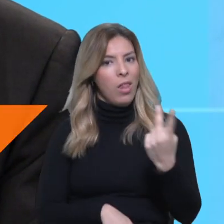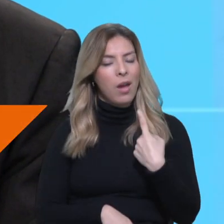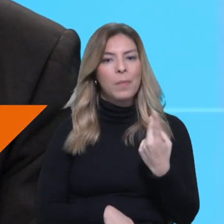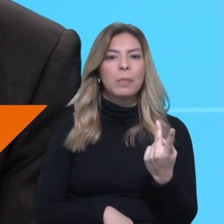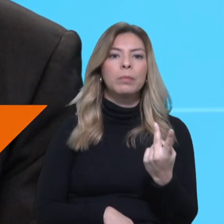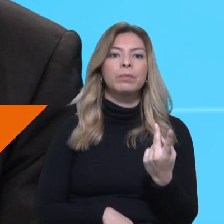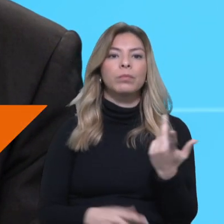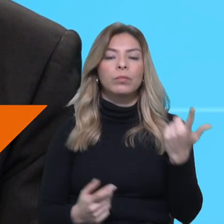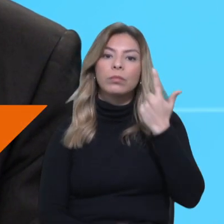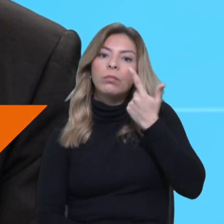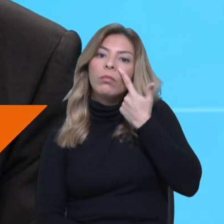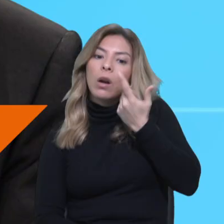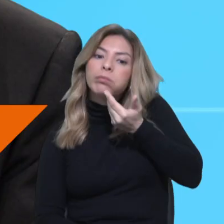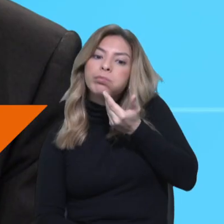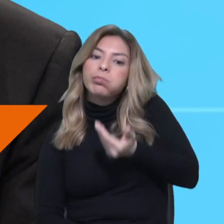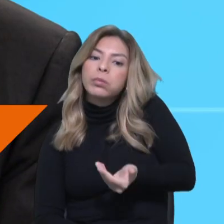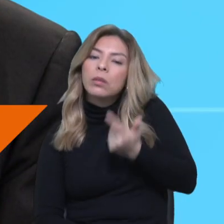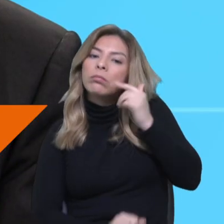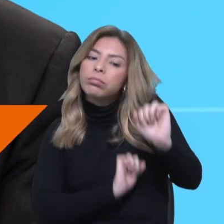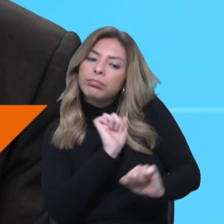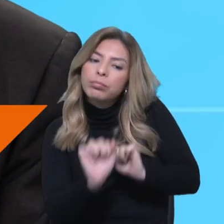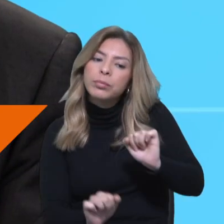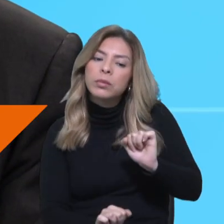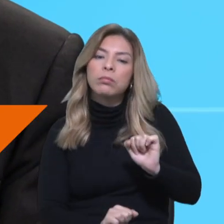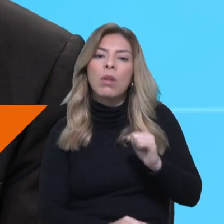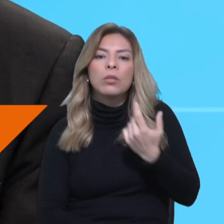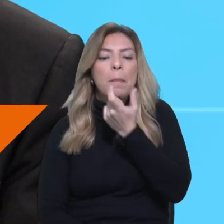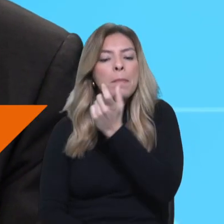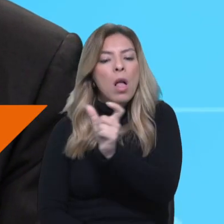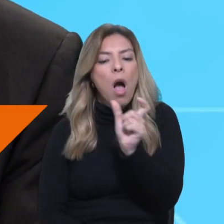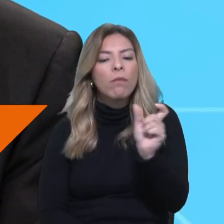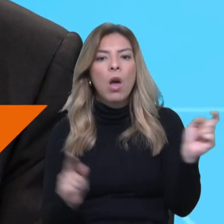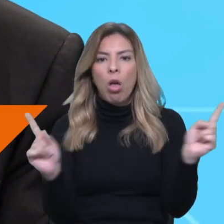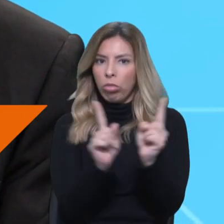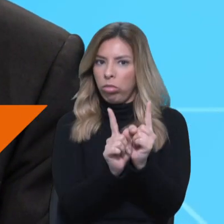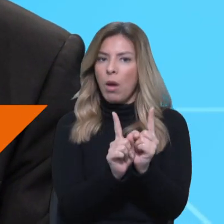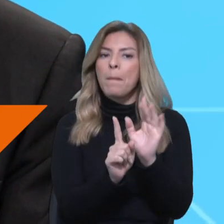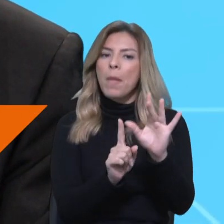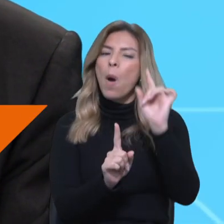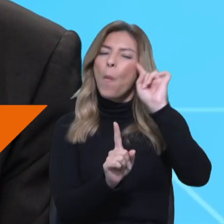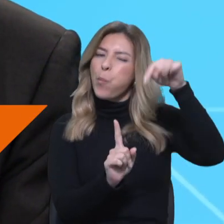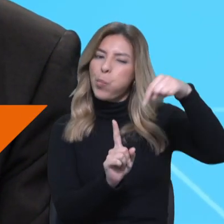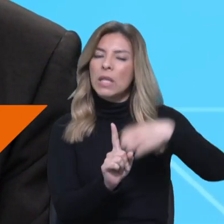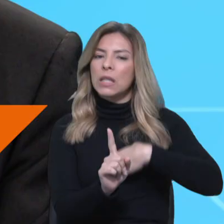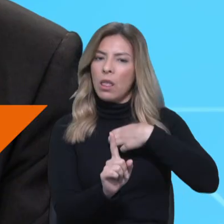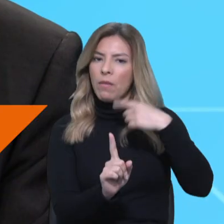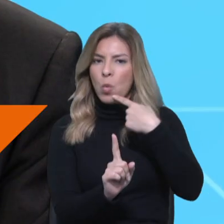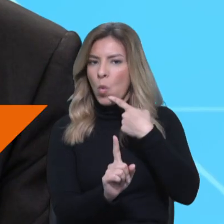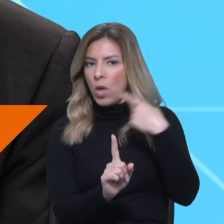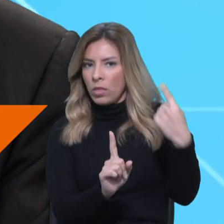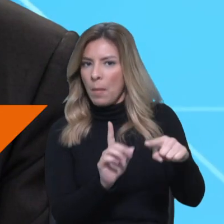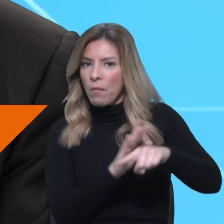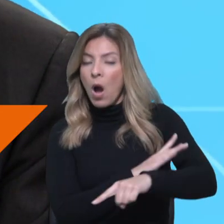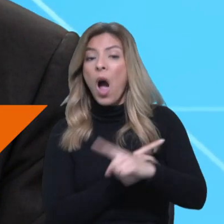A sabedoria oriental, que às vezes com poucas palavras diz muito, enquanto nós muitas vezes com muitas